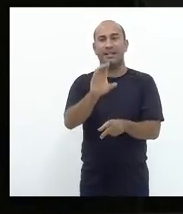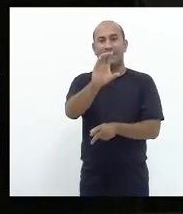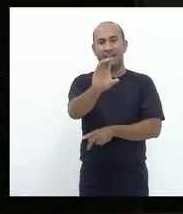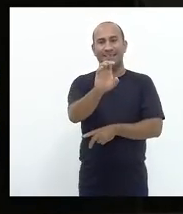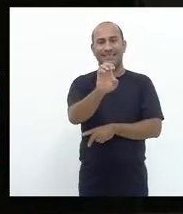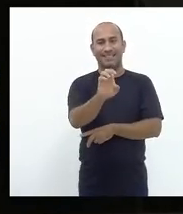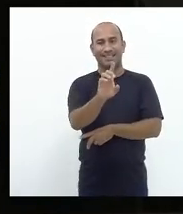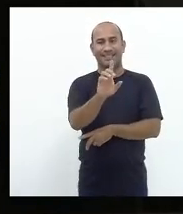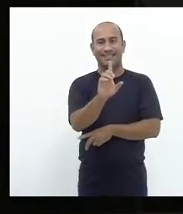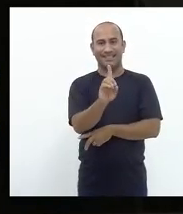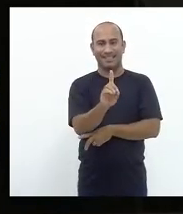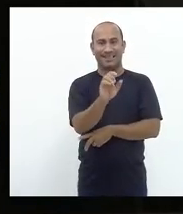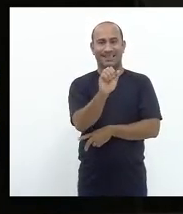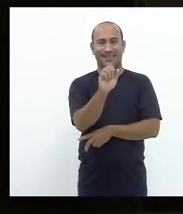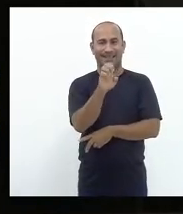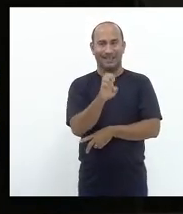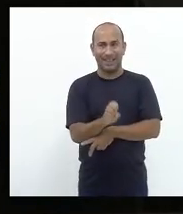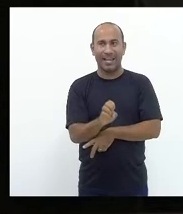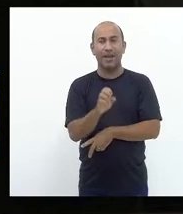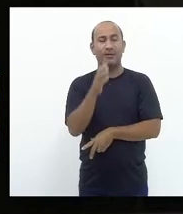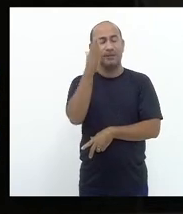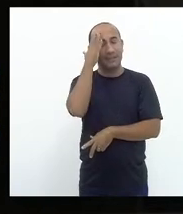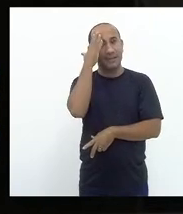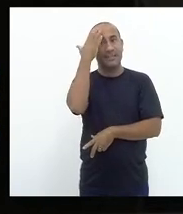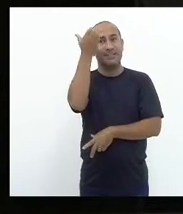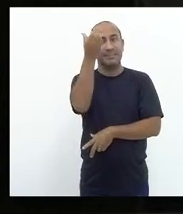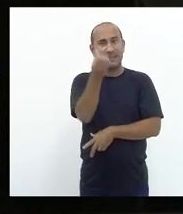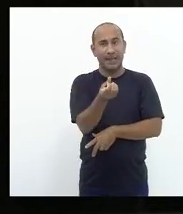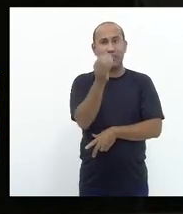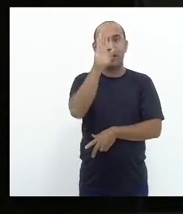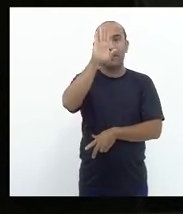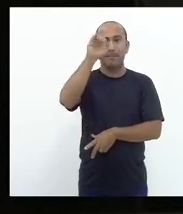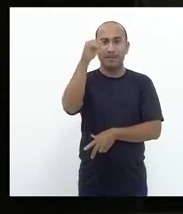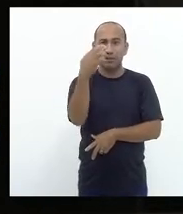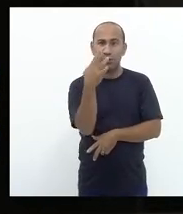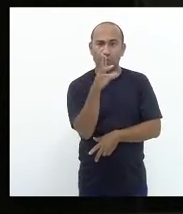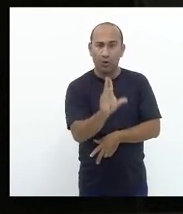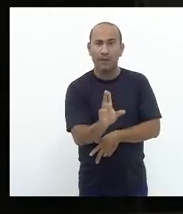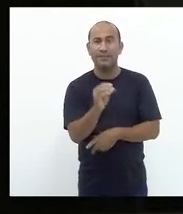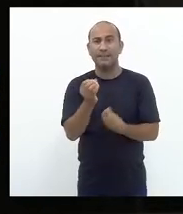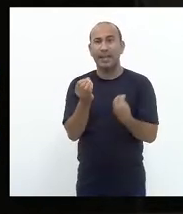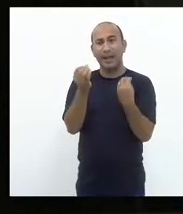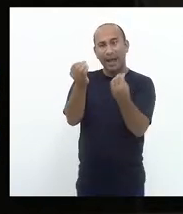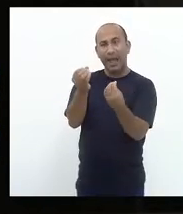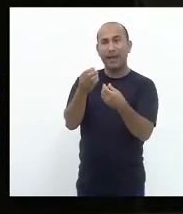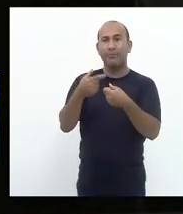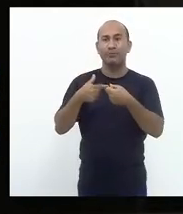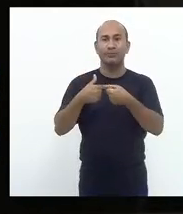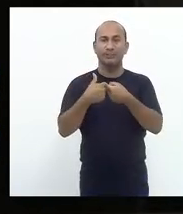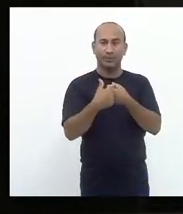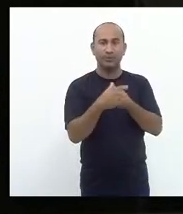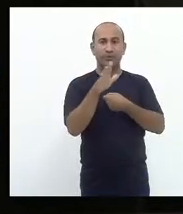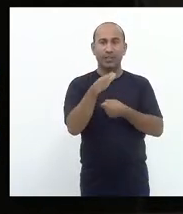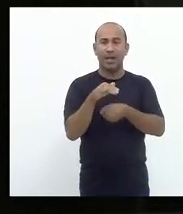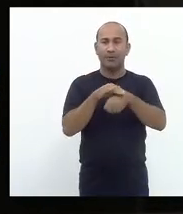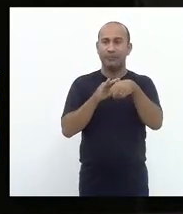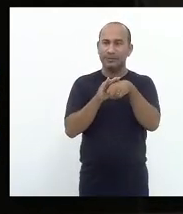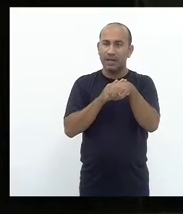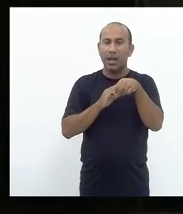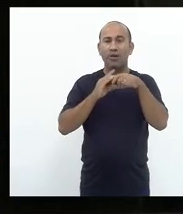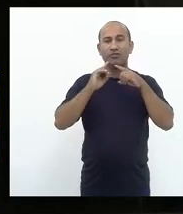bilhões serão destinados aos municípios. E já começou as conversas, né, os diálogos sobre esses